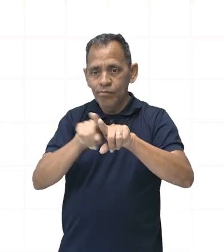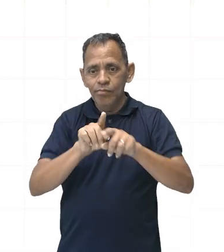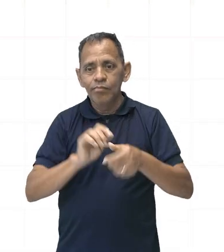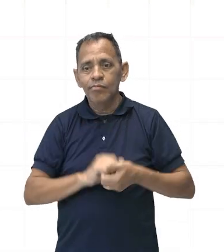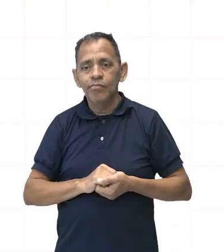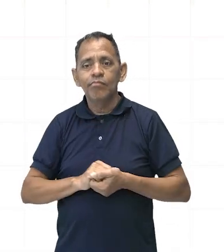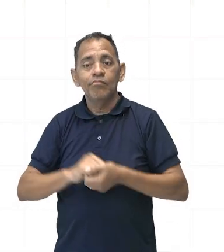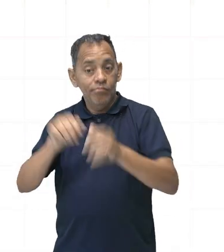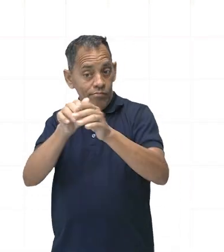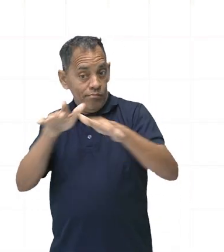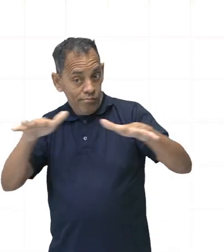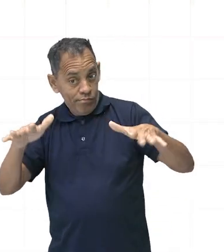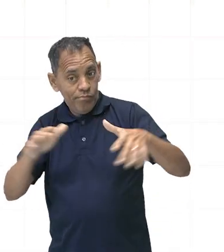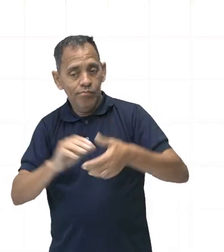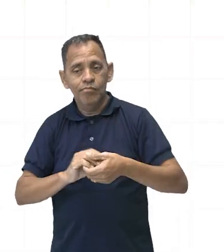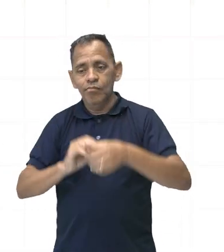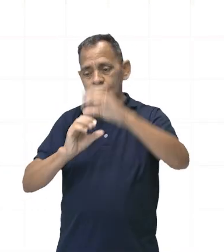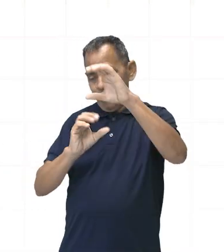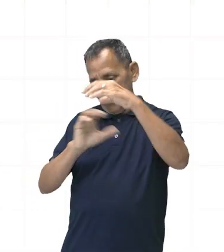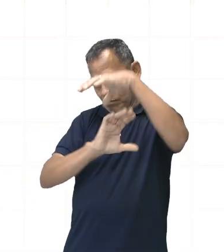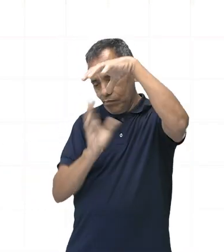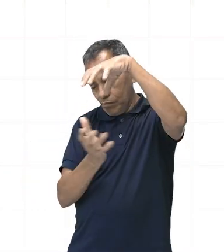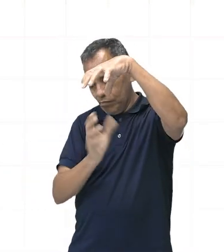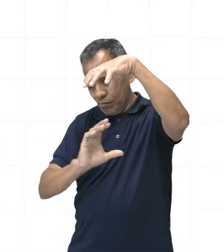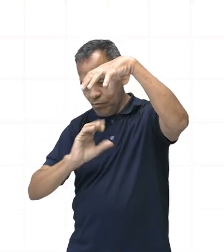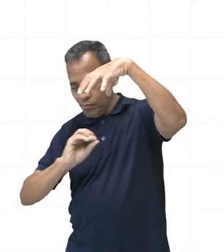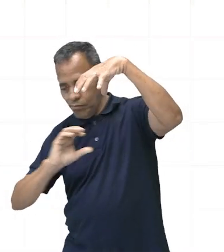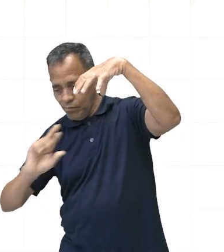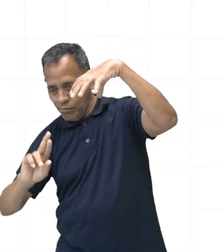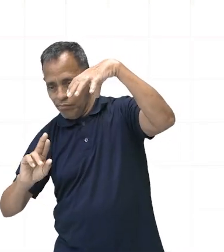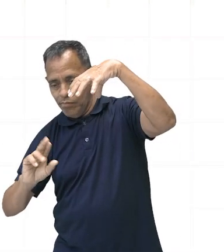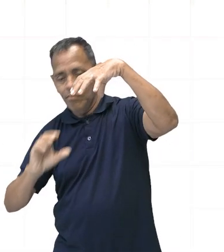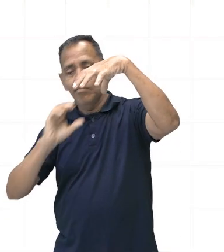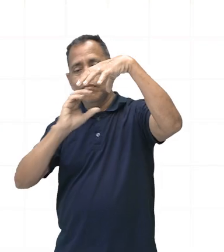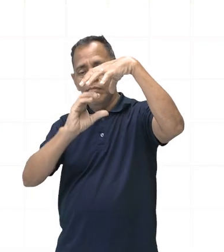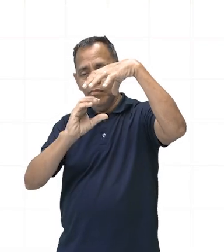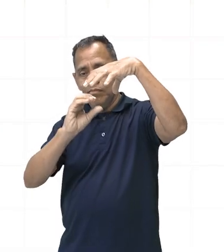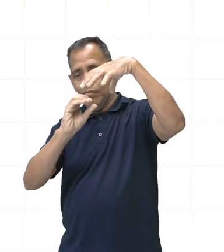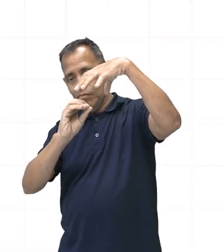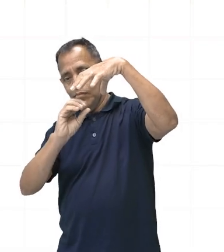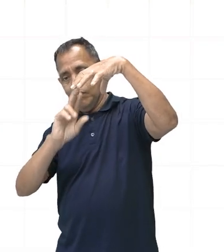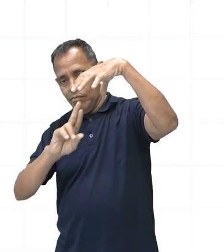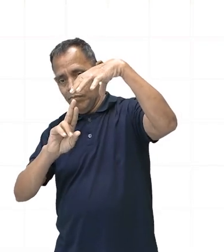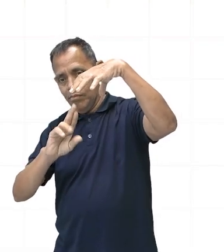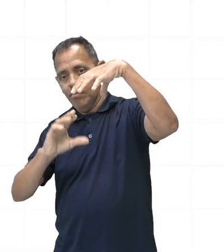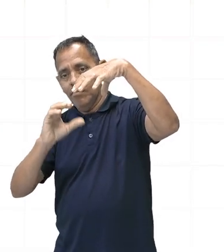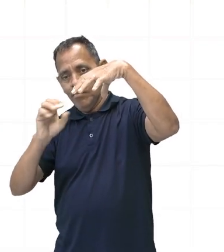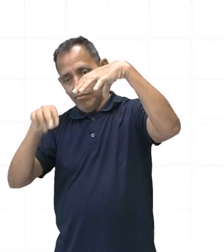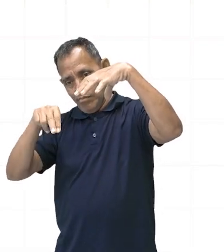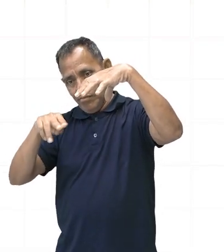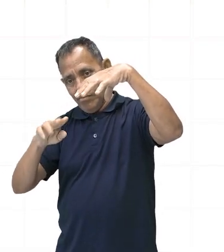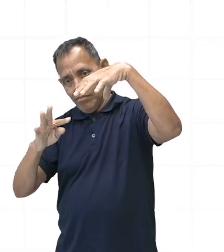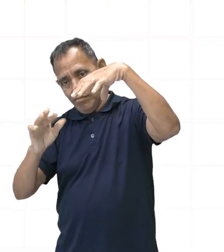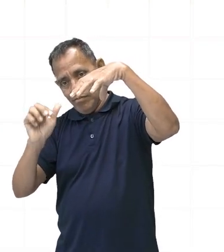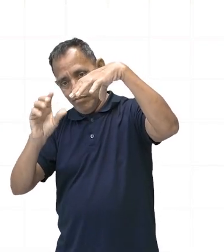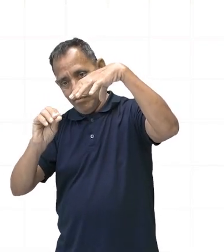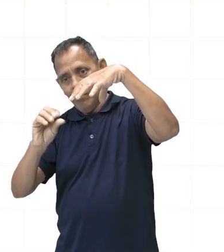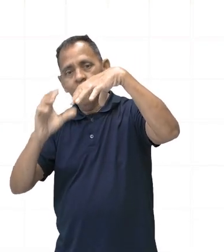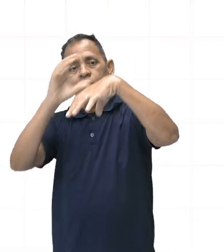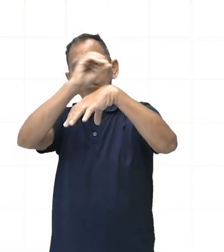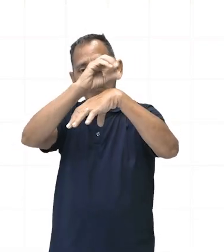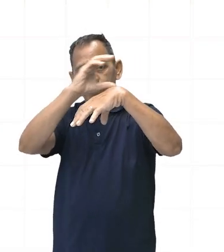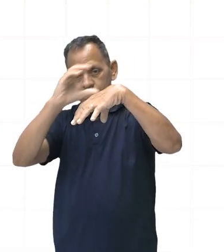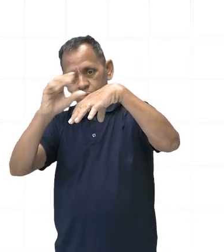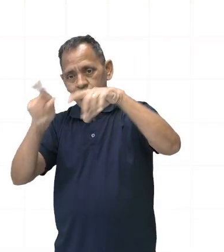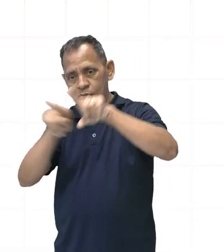Mar Mediterrâneo Oriental, o Mar Mediterrâneo Central, o Mar Mediterrâneo Ocidental e também